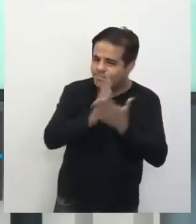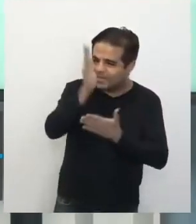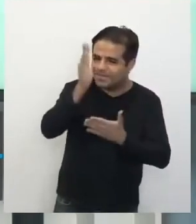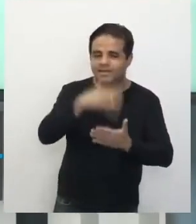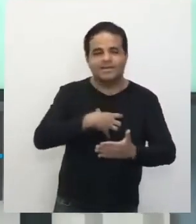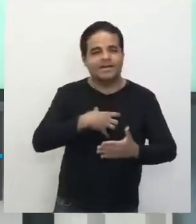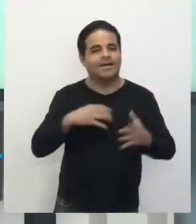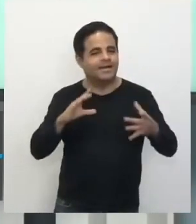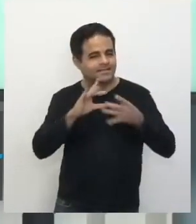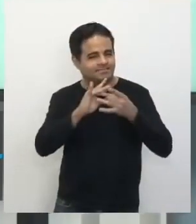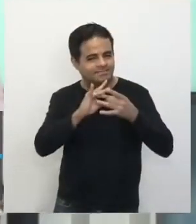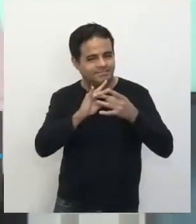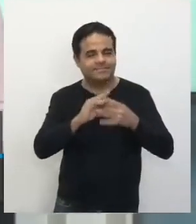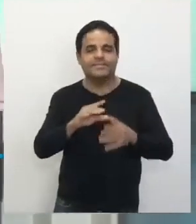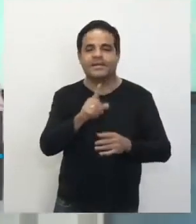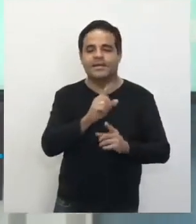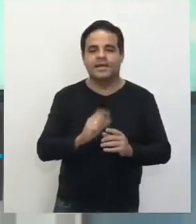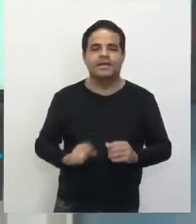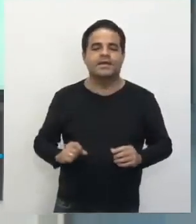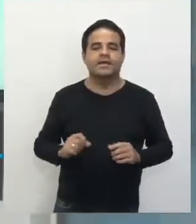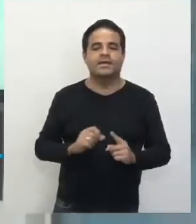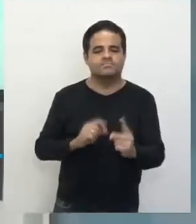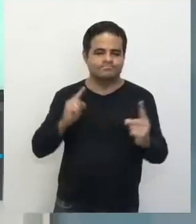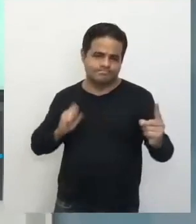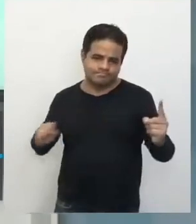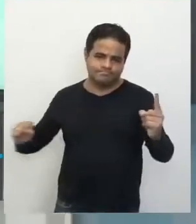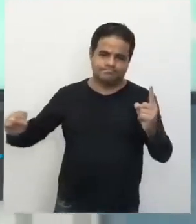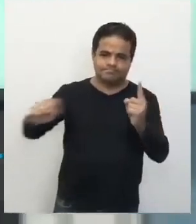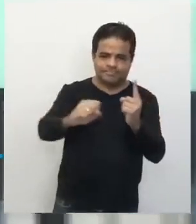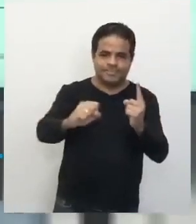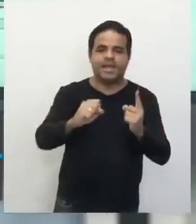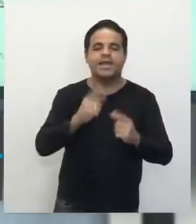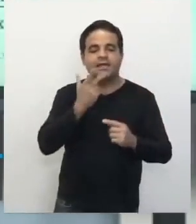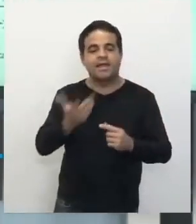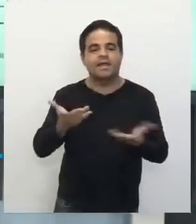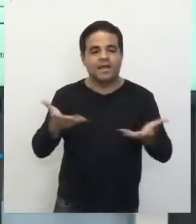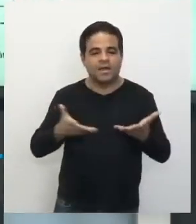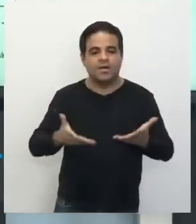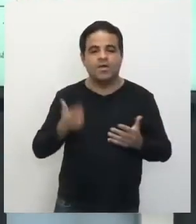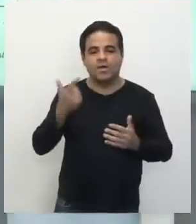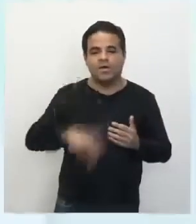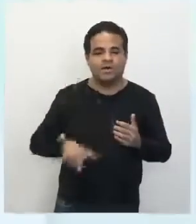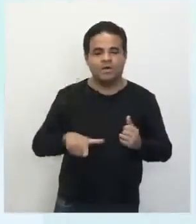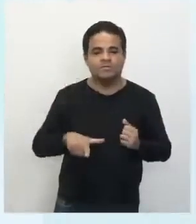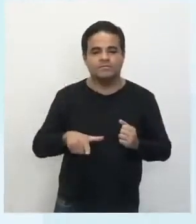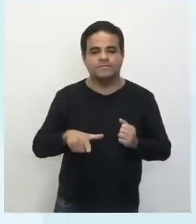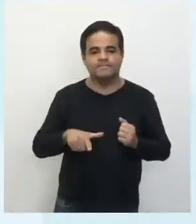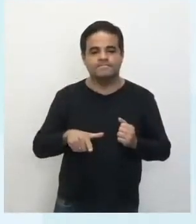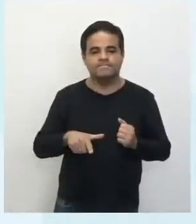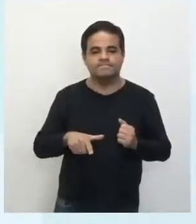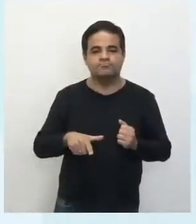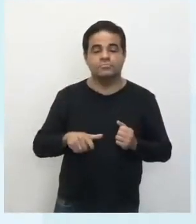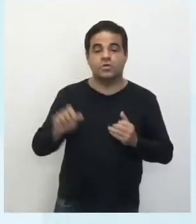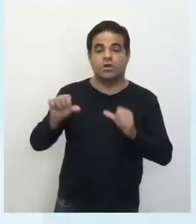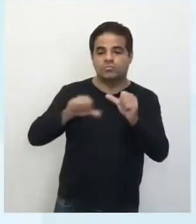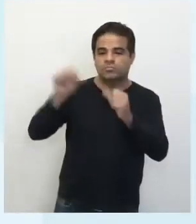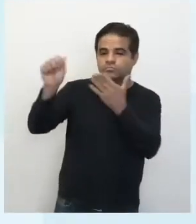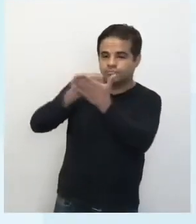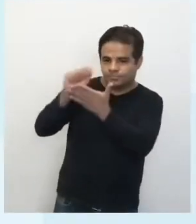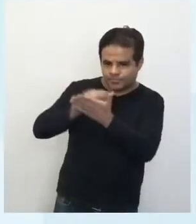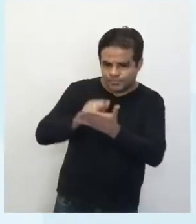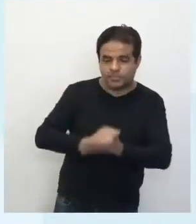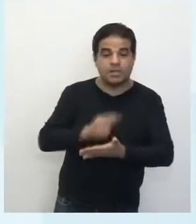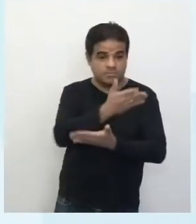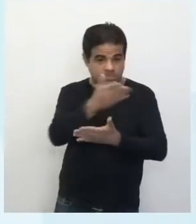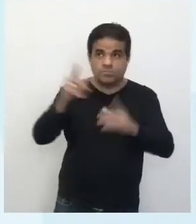ficou sincronizado. Vamos lá, então, para mais uma. Vou tirar aqui essas escritas para vocês tirarem